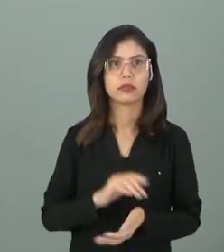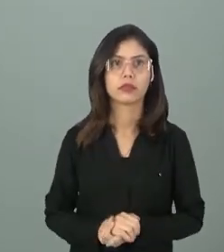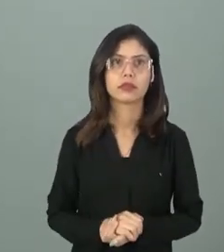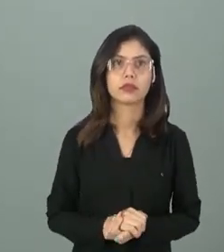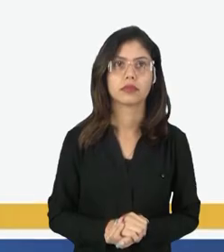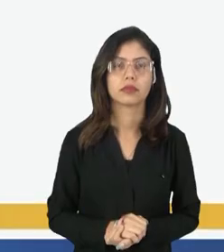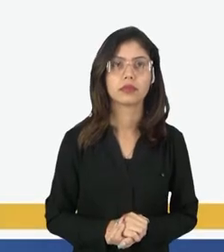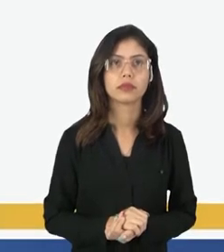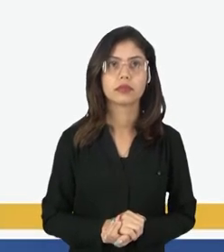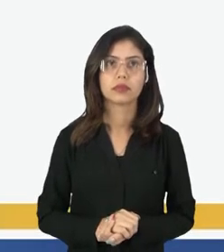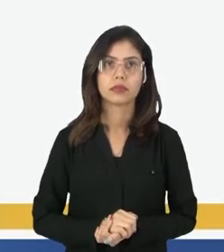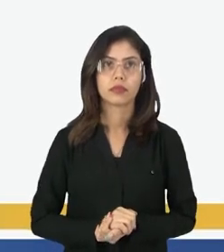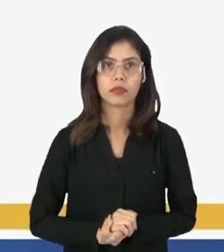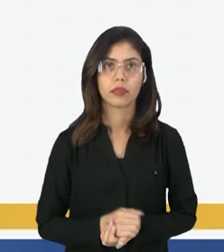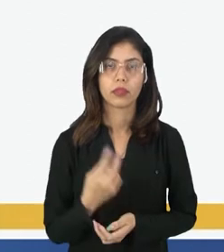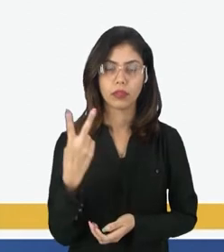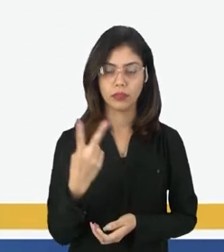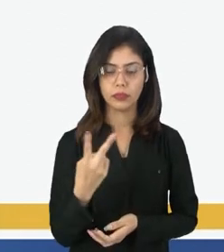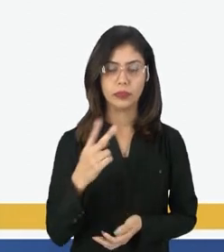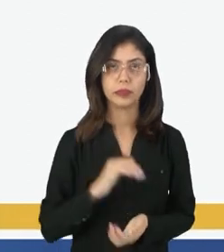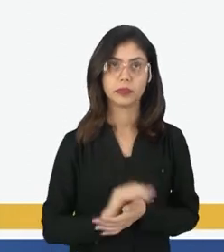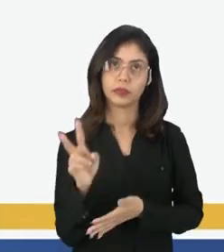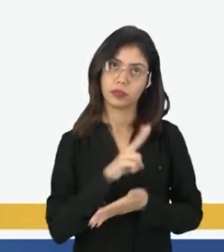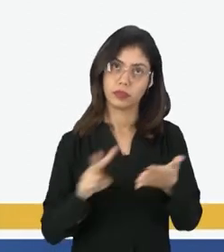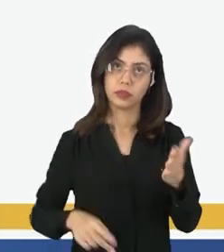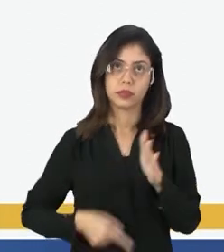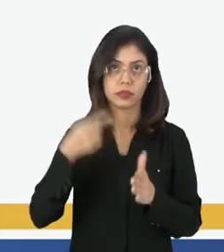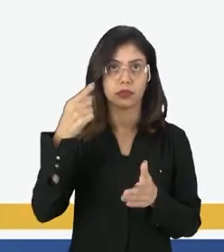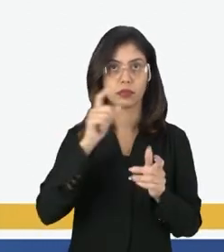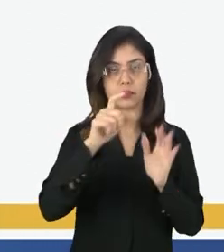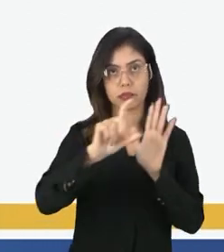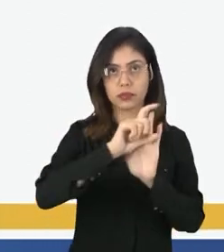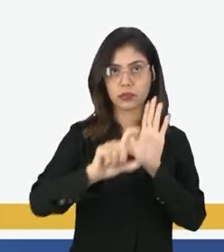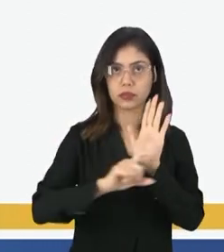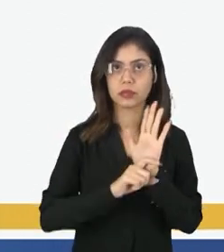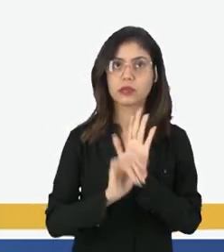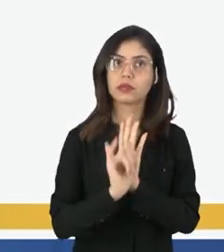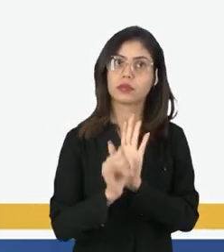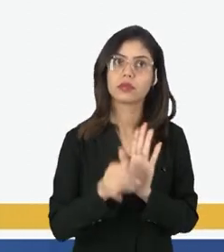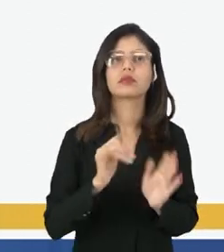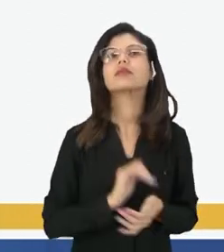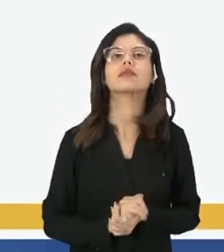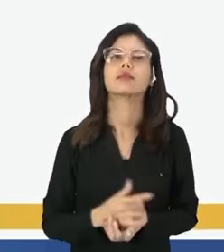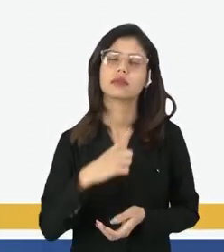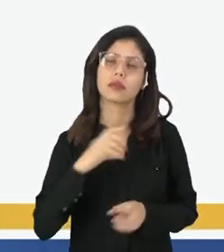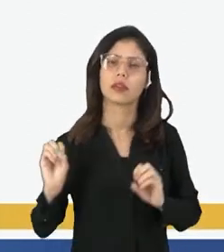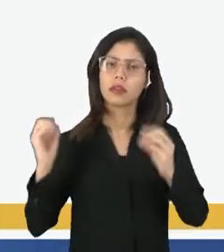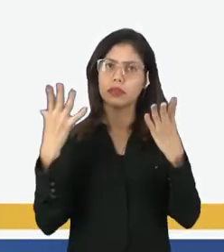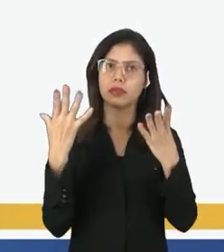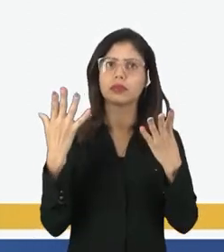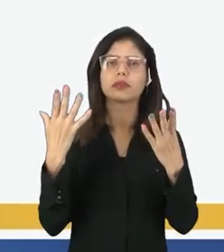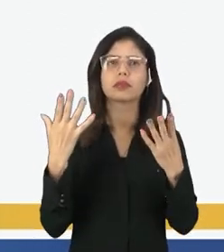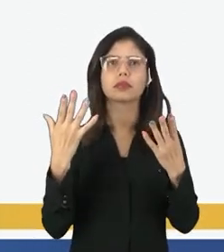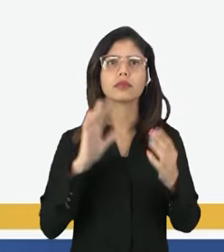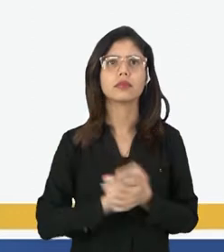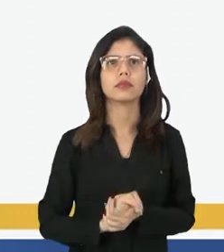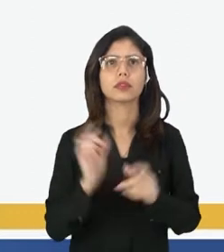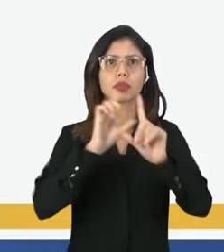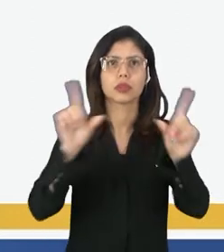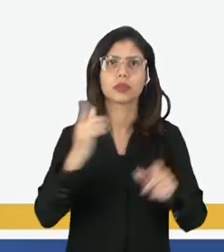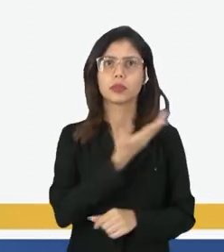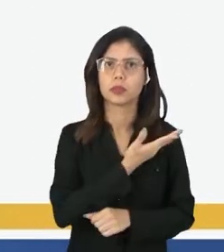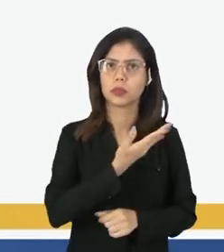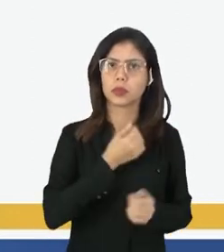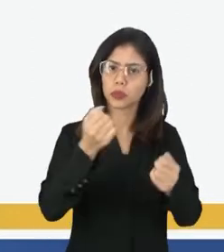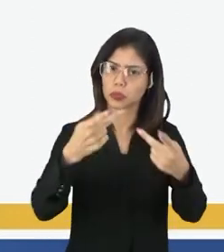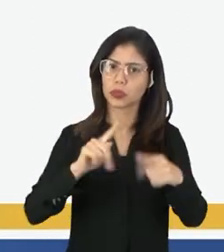questões O que são dois Releia o primeiro parágrafo do conto em haverá uma festa no céu e